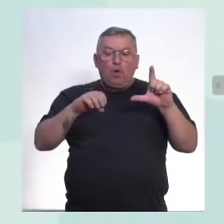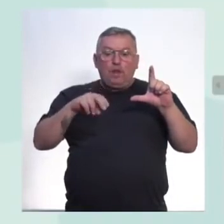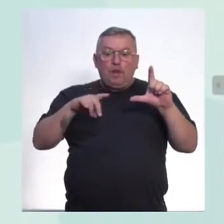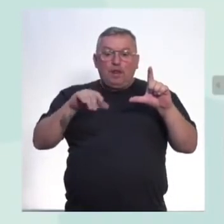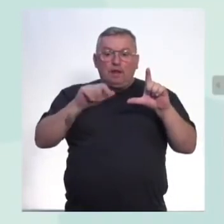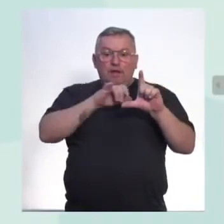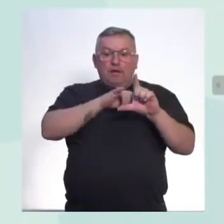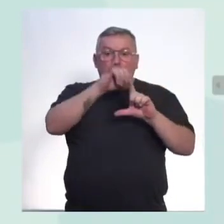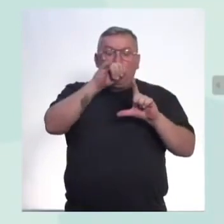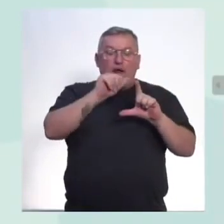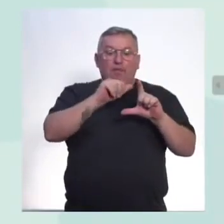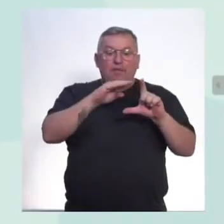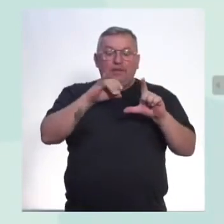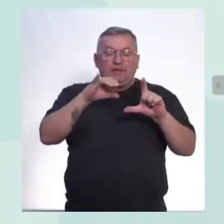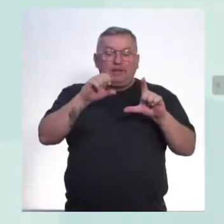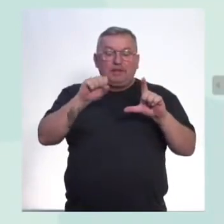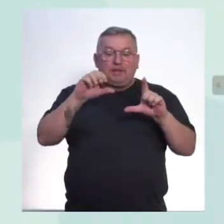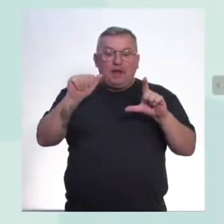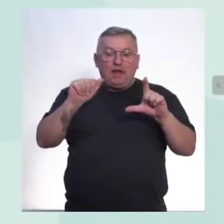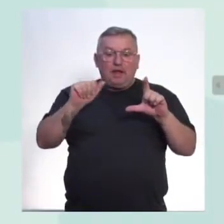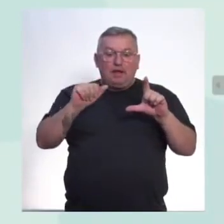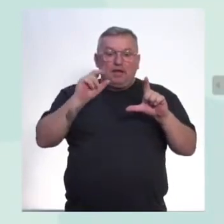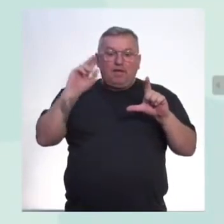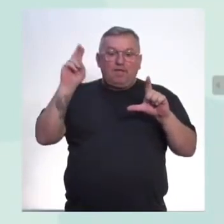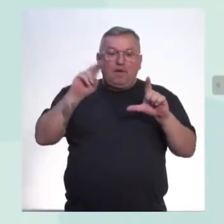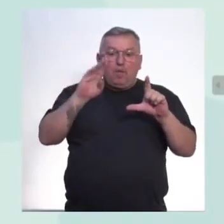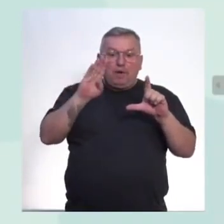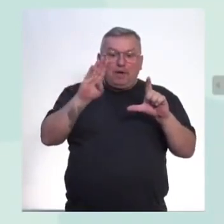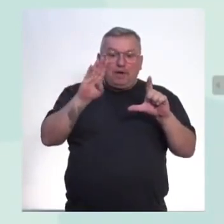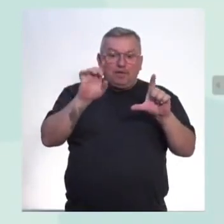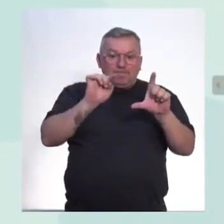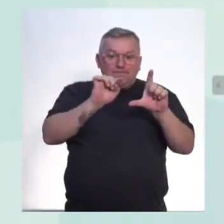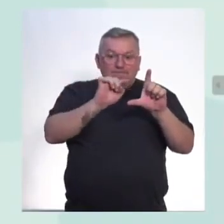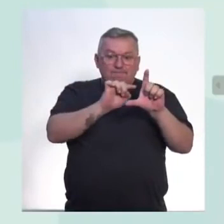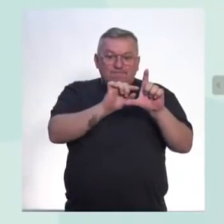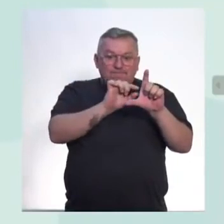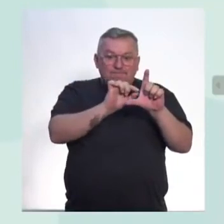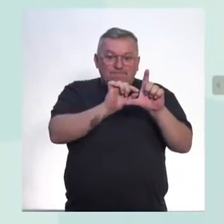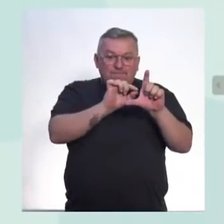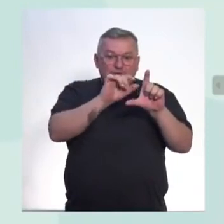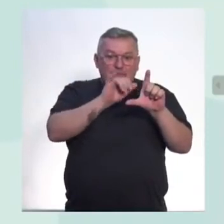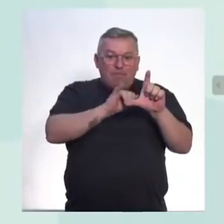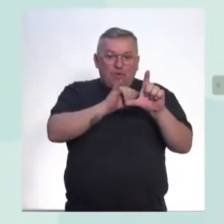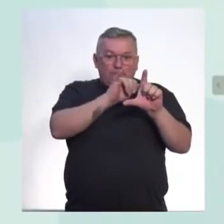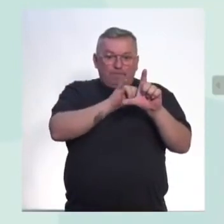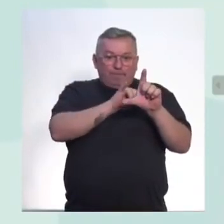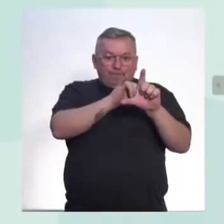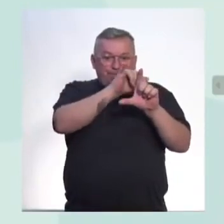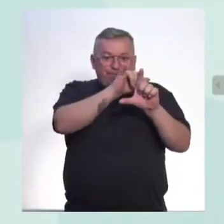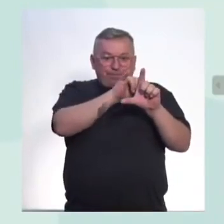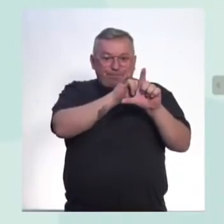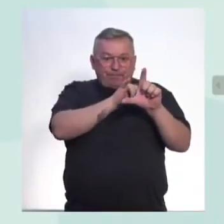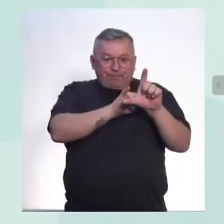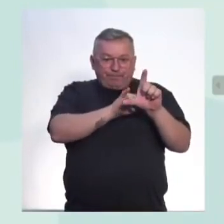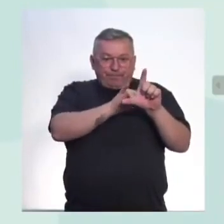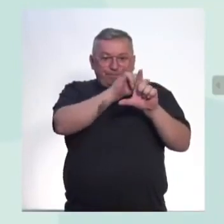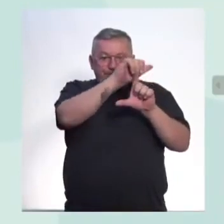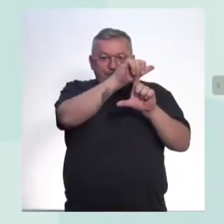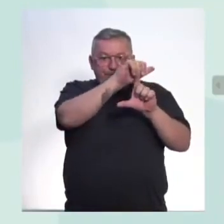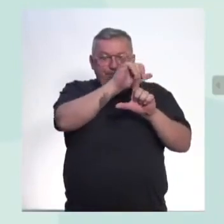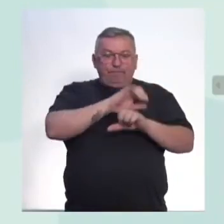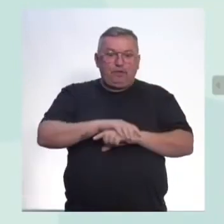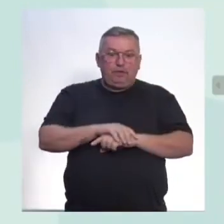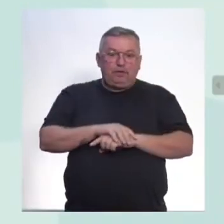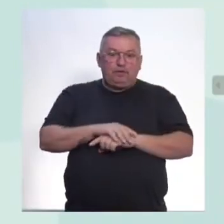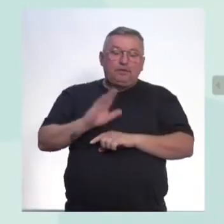B aqui ó, está posicionado exatamente em cima do eixo Y. Bom, se ele está posicionado em cima desse eixo